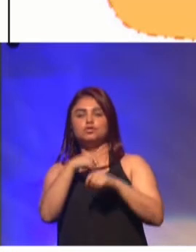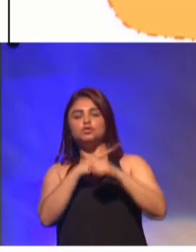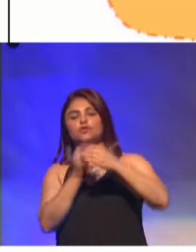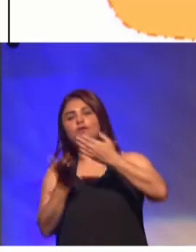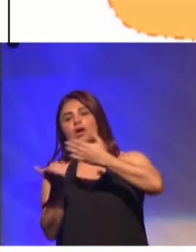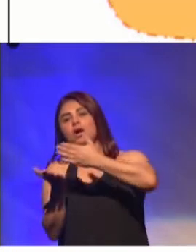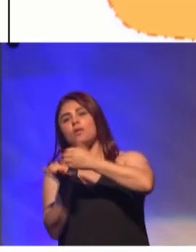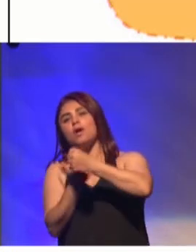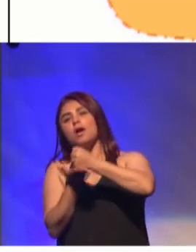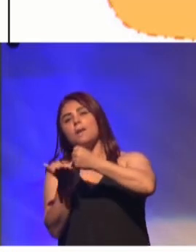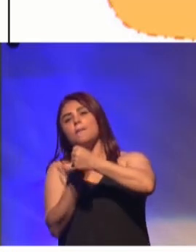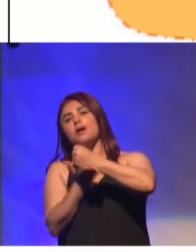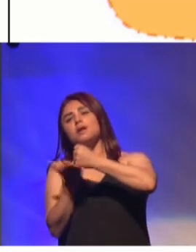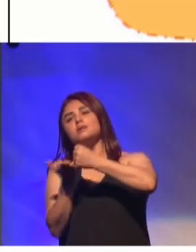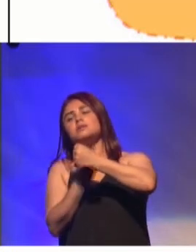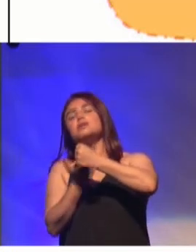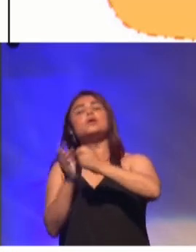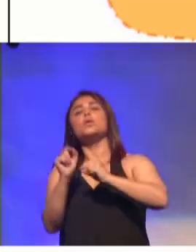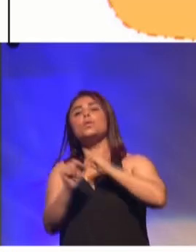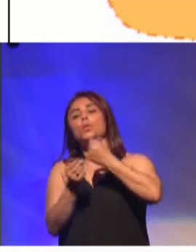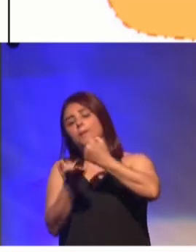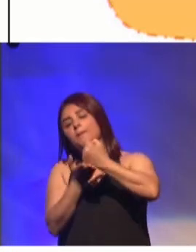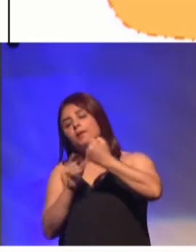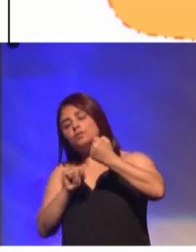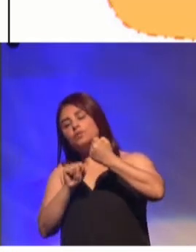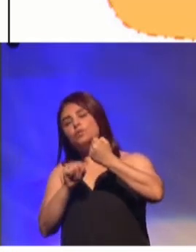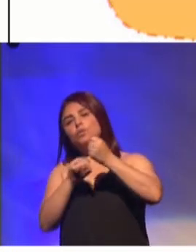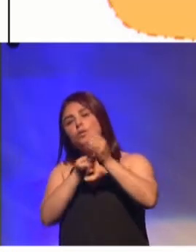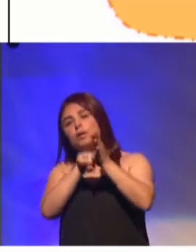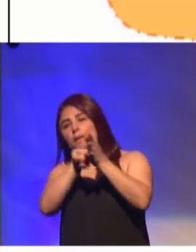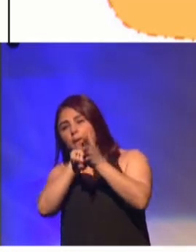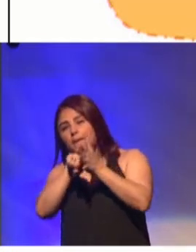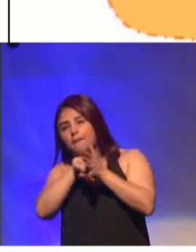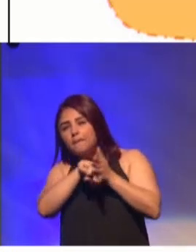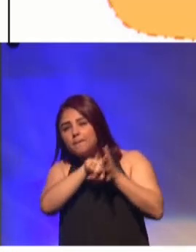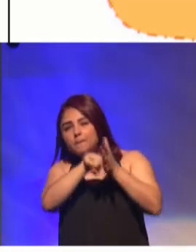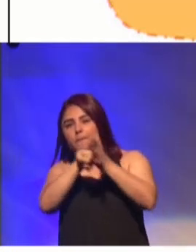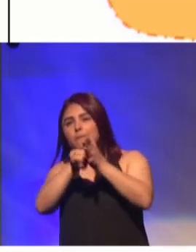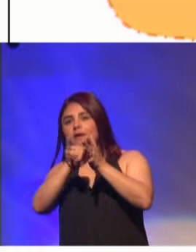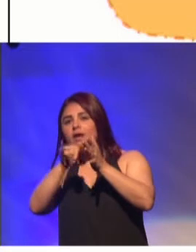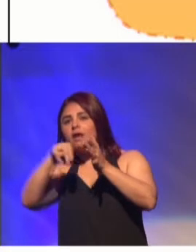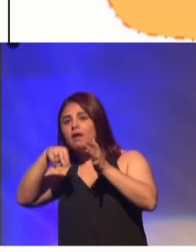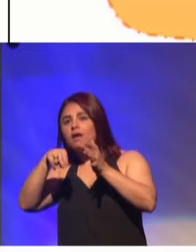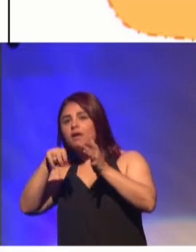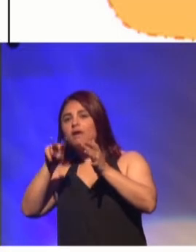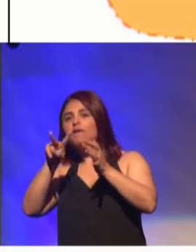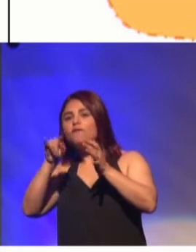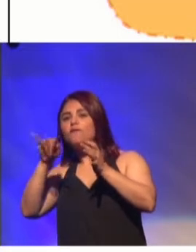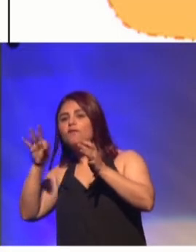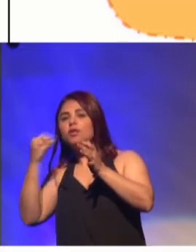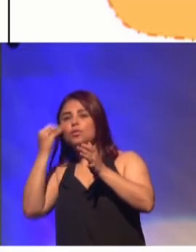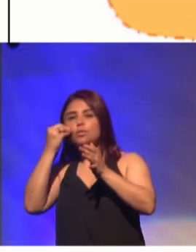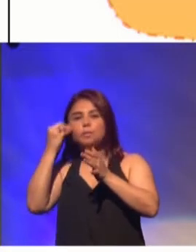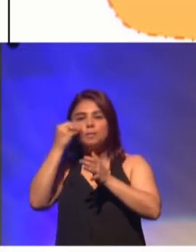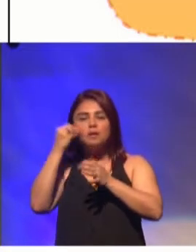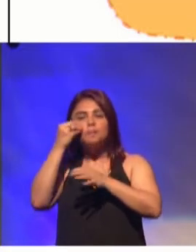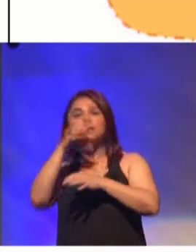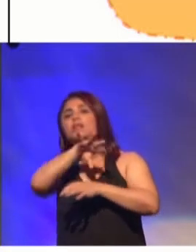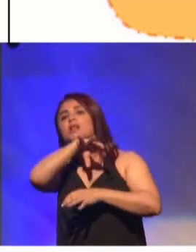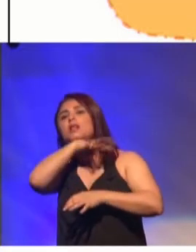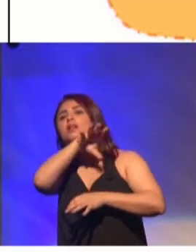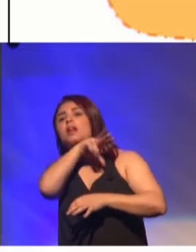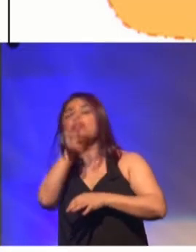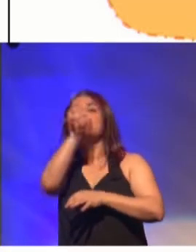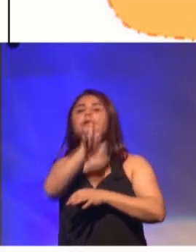da pirâmide. E a base da pirâmide são os estudos in vitro, os estudos experimentais com animais, né,